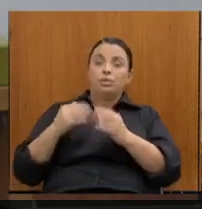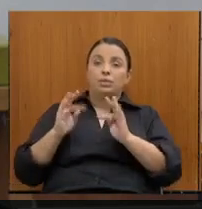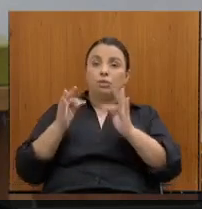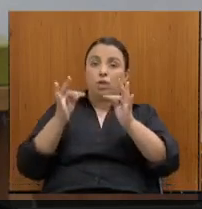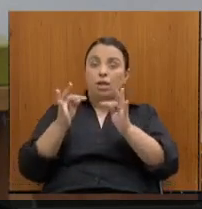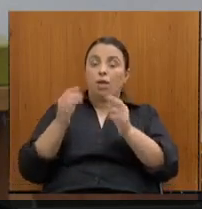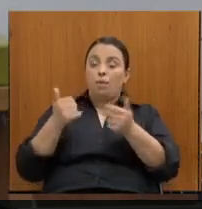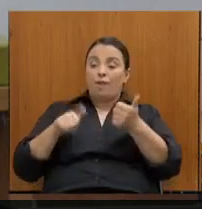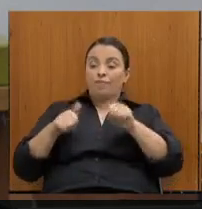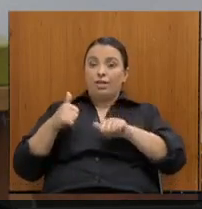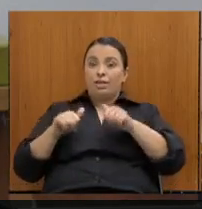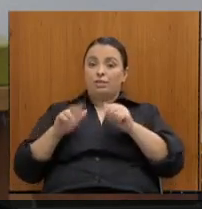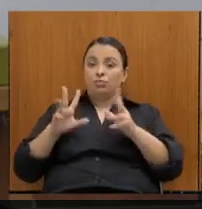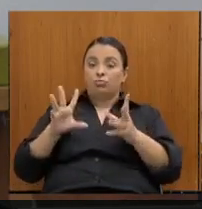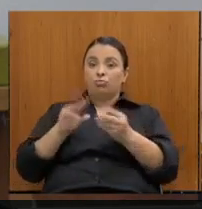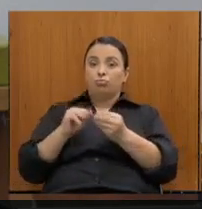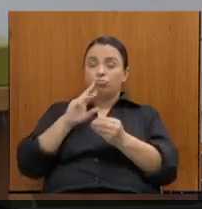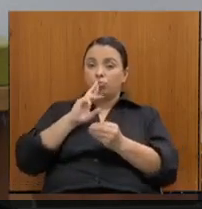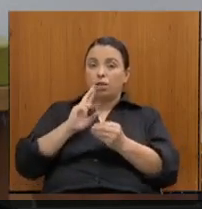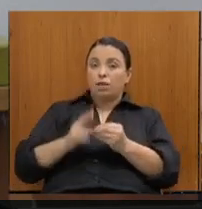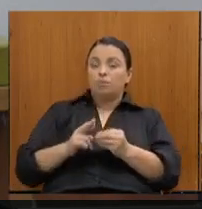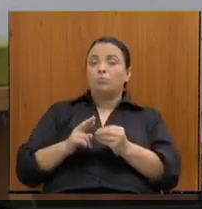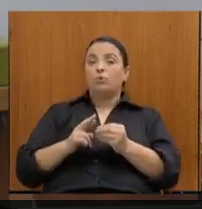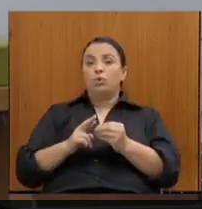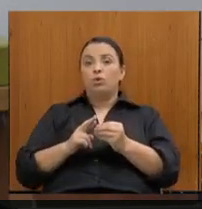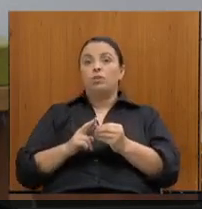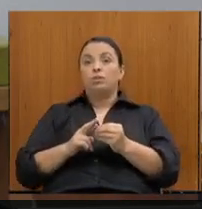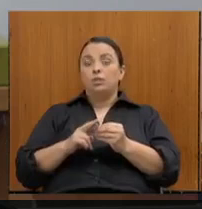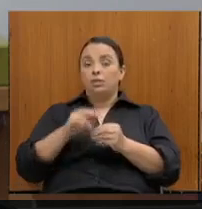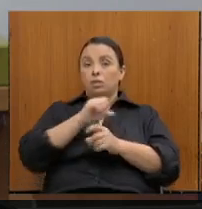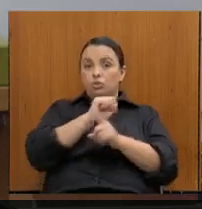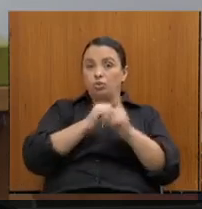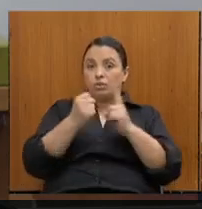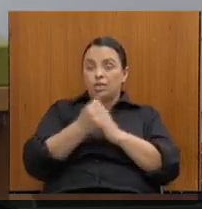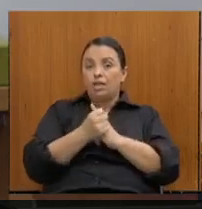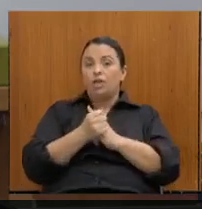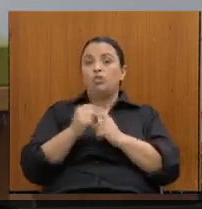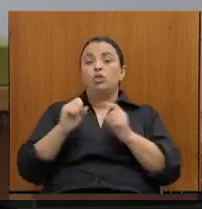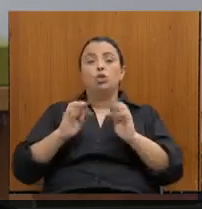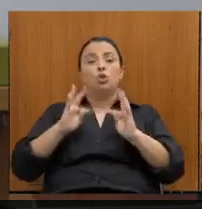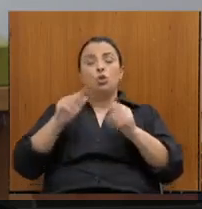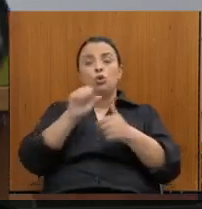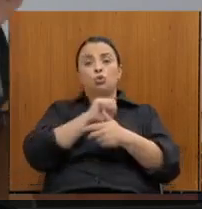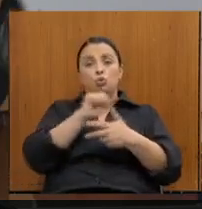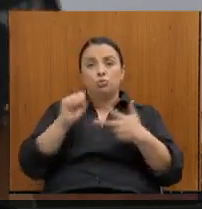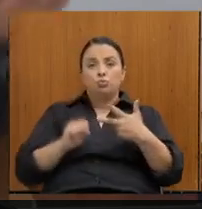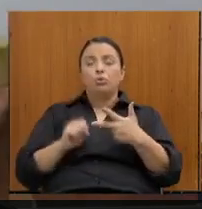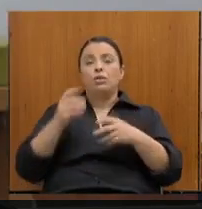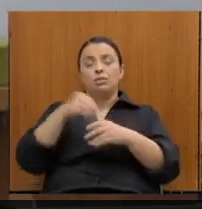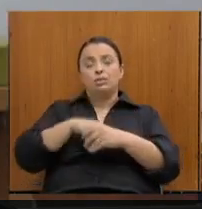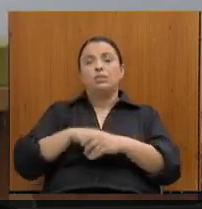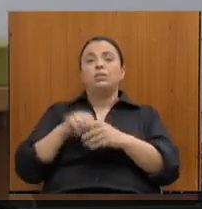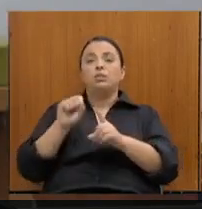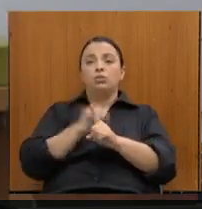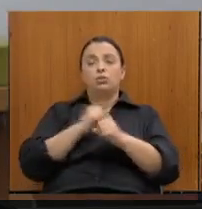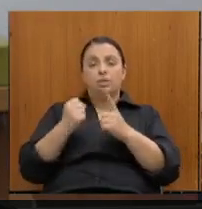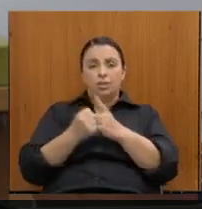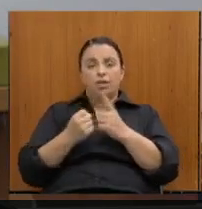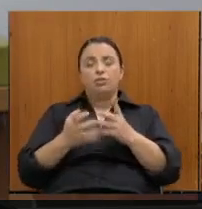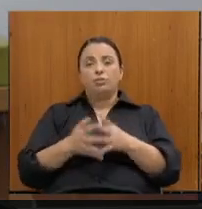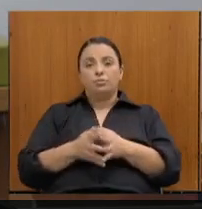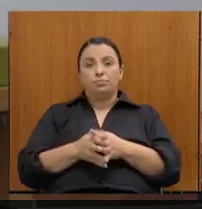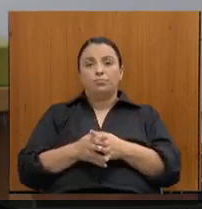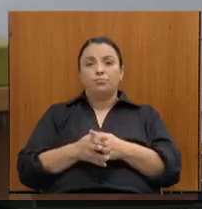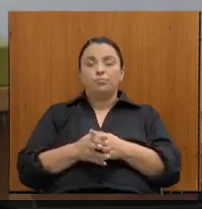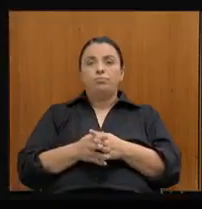avaliação de resultados a nível da sociedade dos poderes constituídos constituídos por ela ter próximo slide por